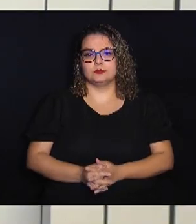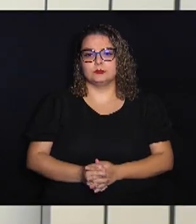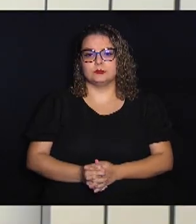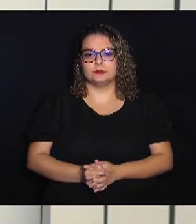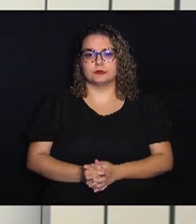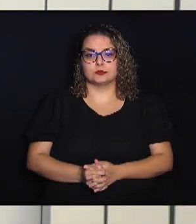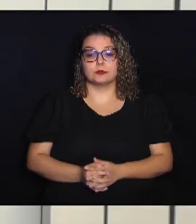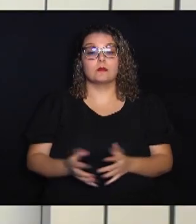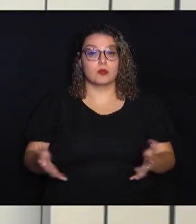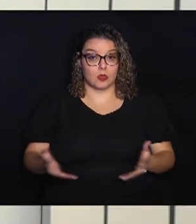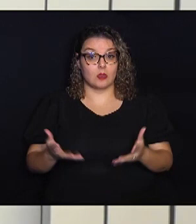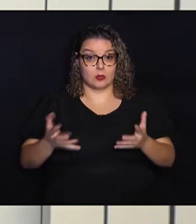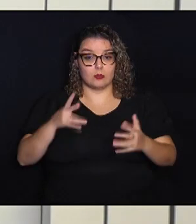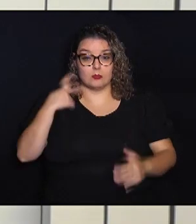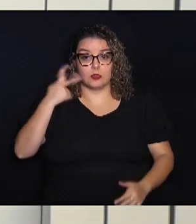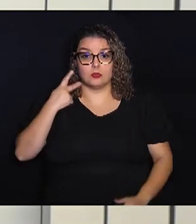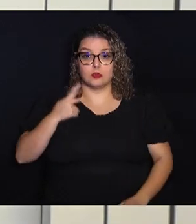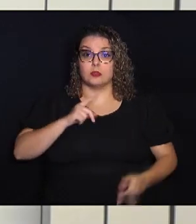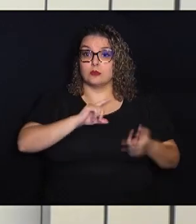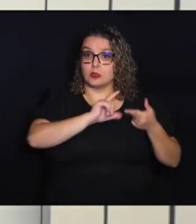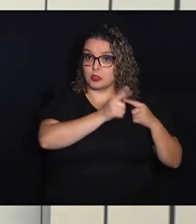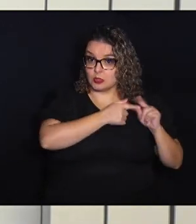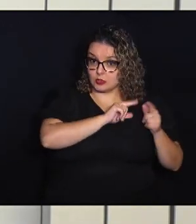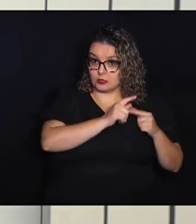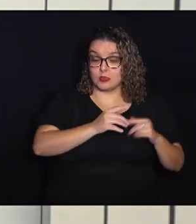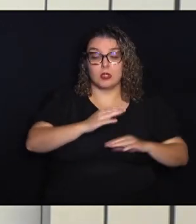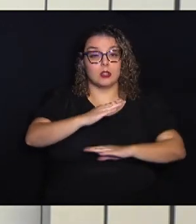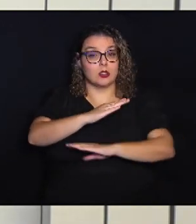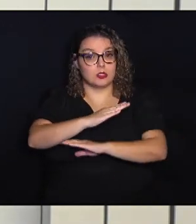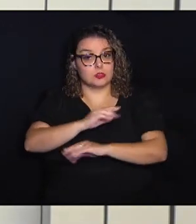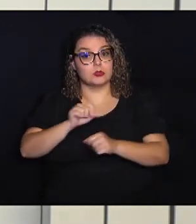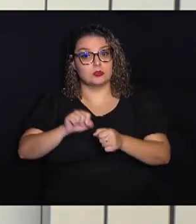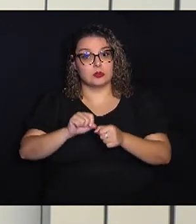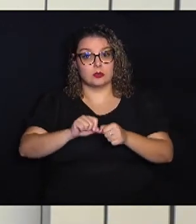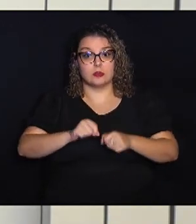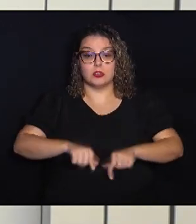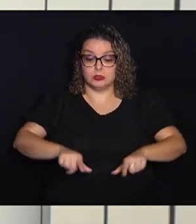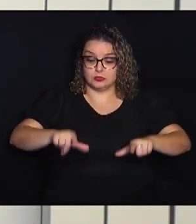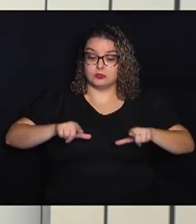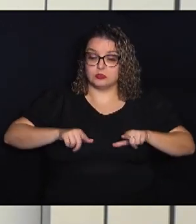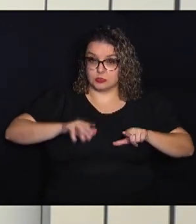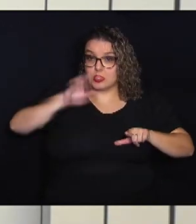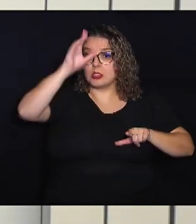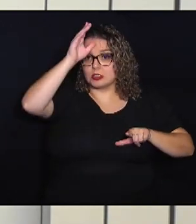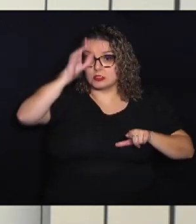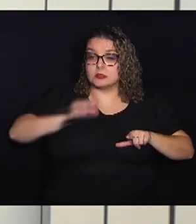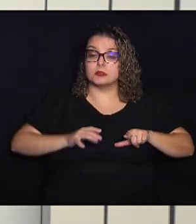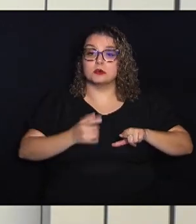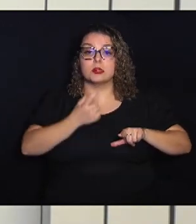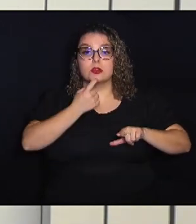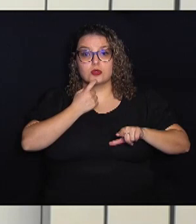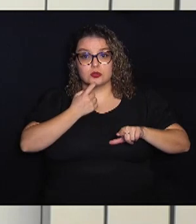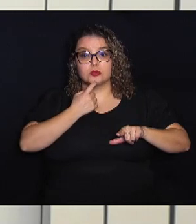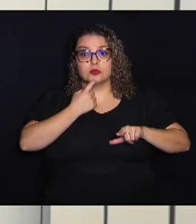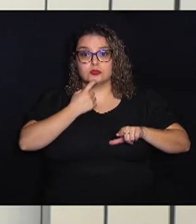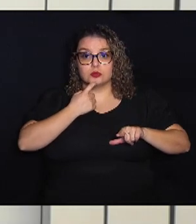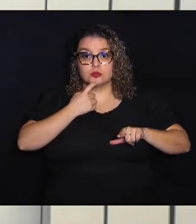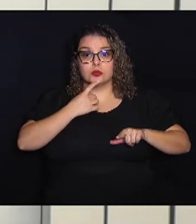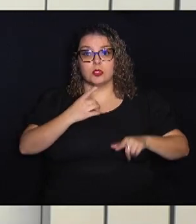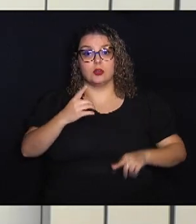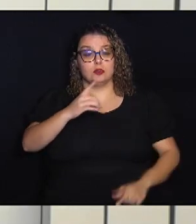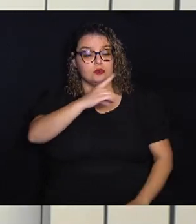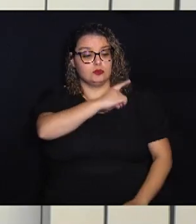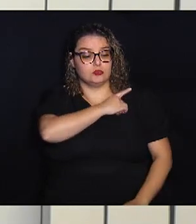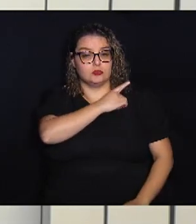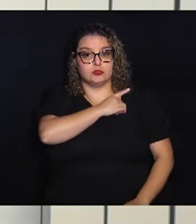Por iniciativa do vereador Major Jaime, a Câmara faz a entrega do título de cidadão campineiro ao delegado